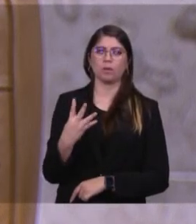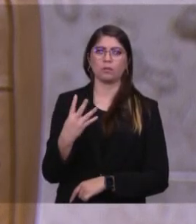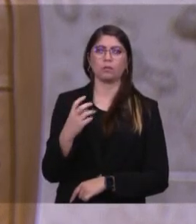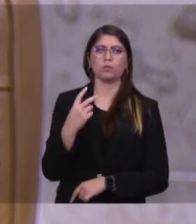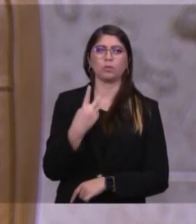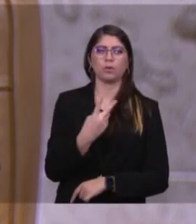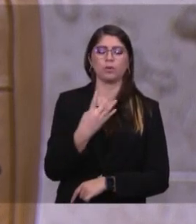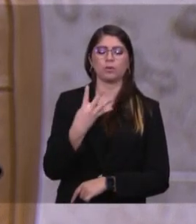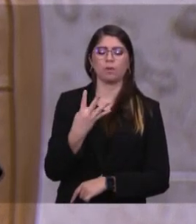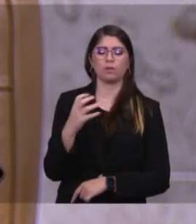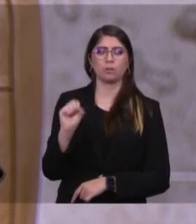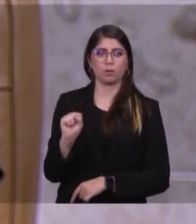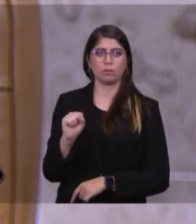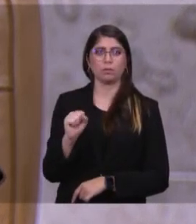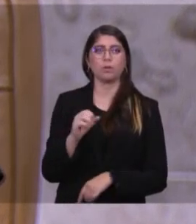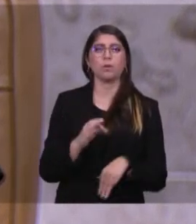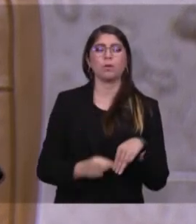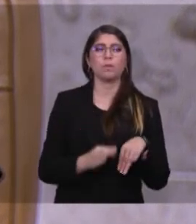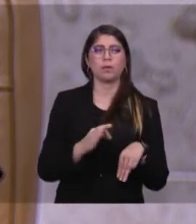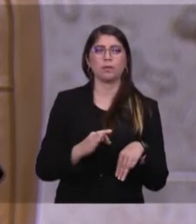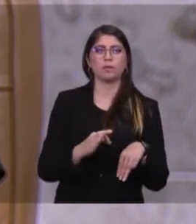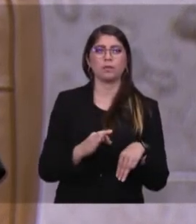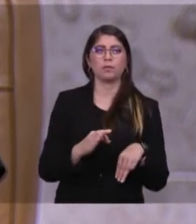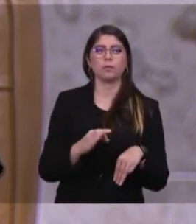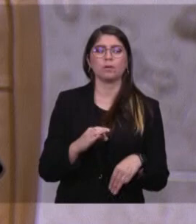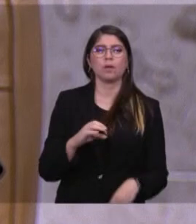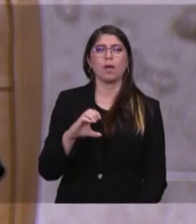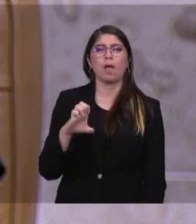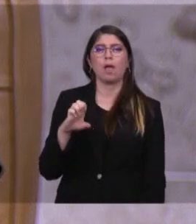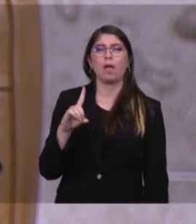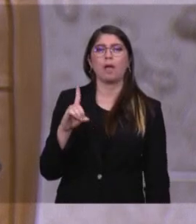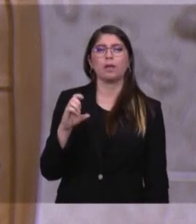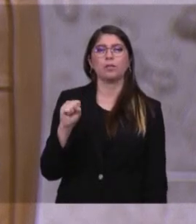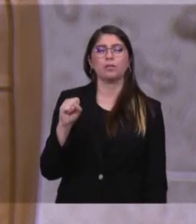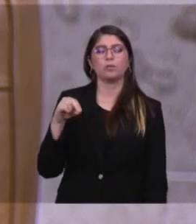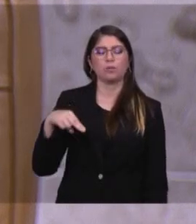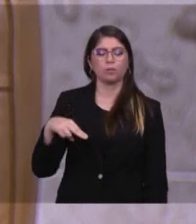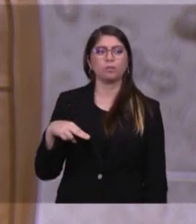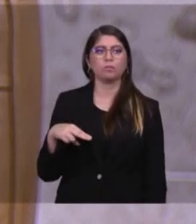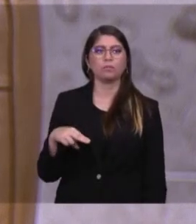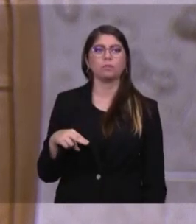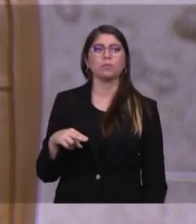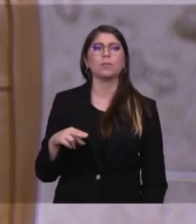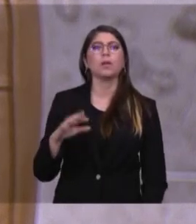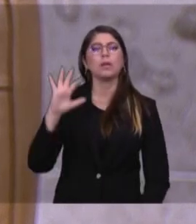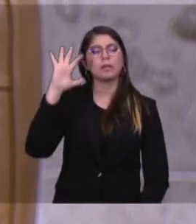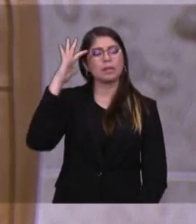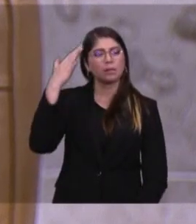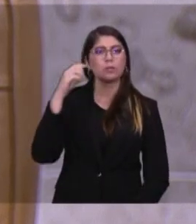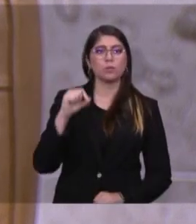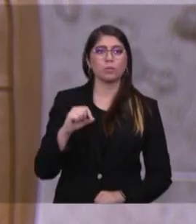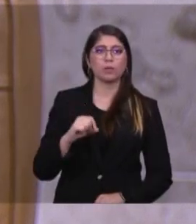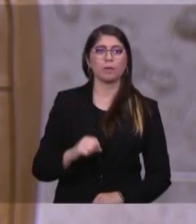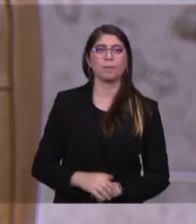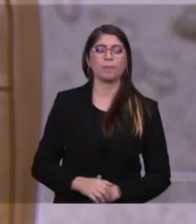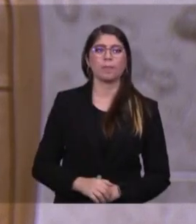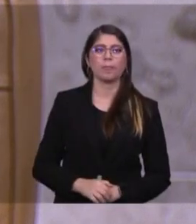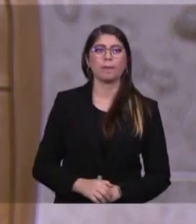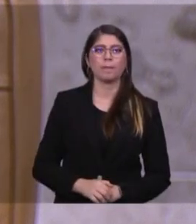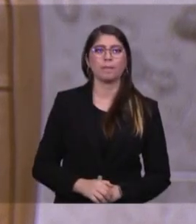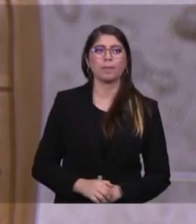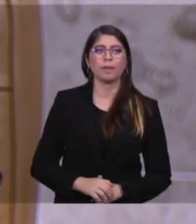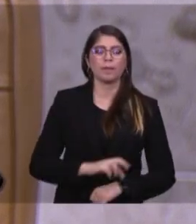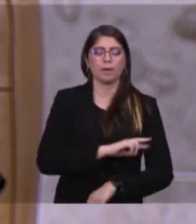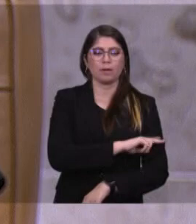154-248, tendo como relator o ministro Edson Fachin, firmou o entendimento de que a injúria racial é espécie